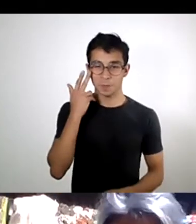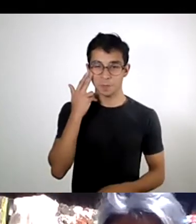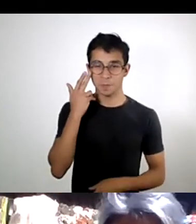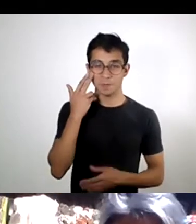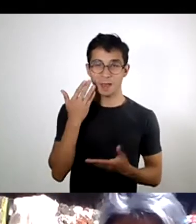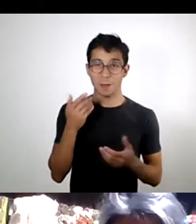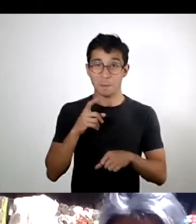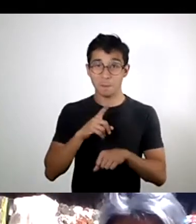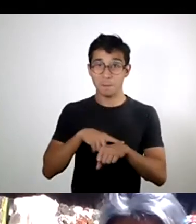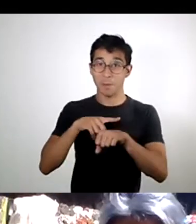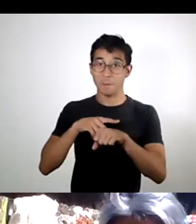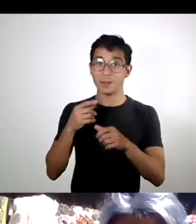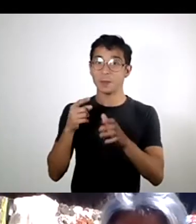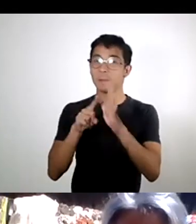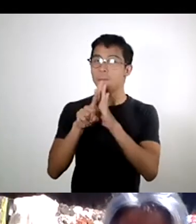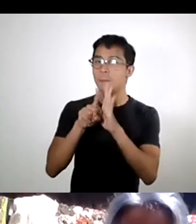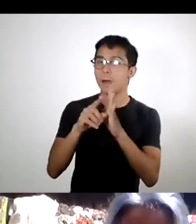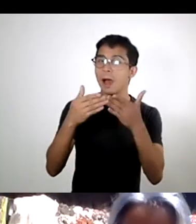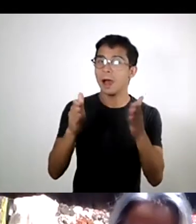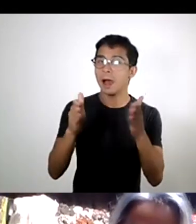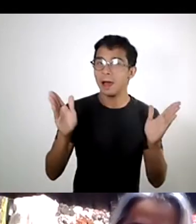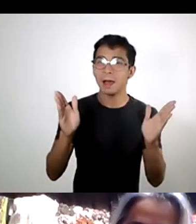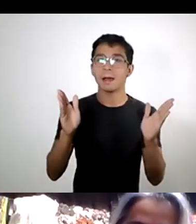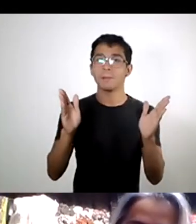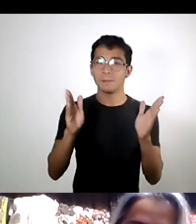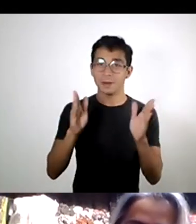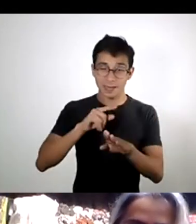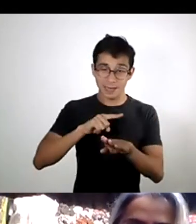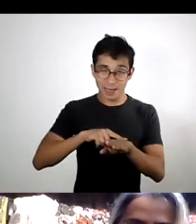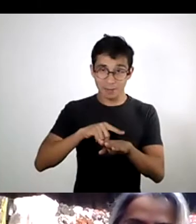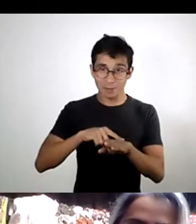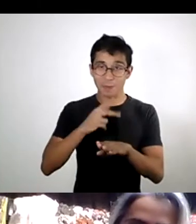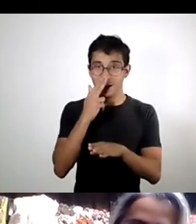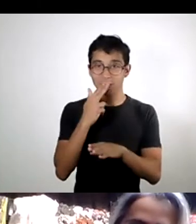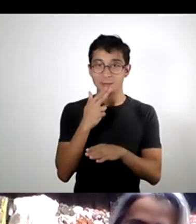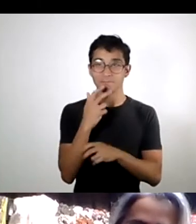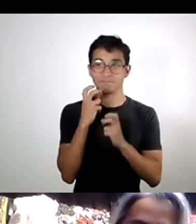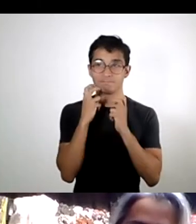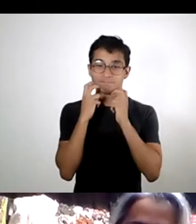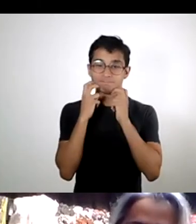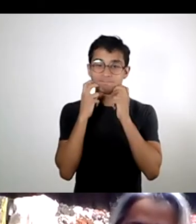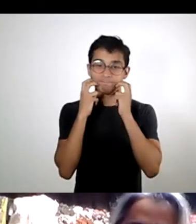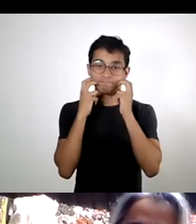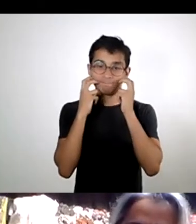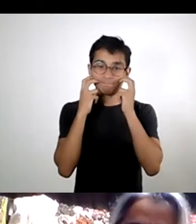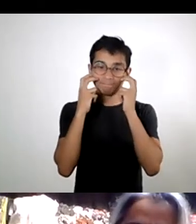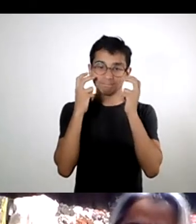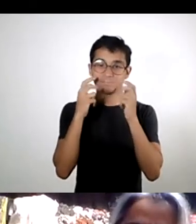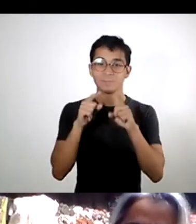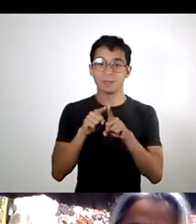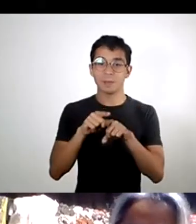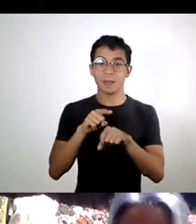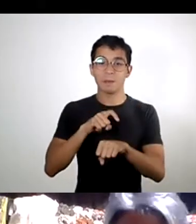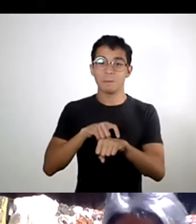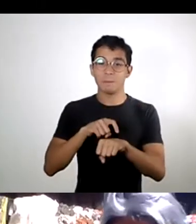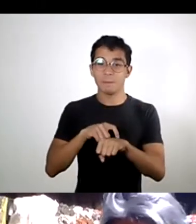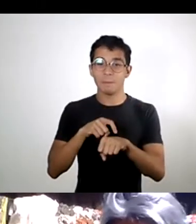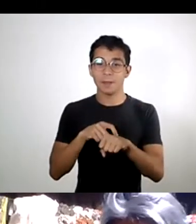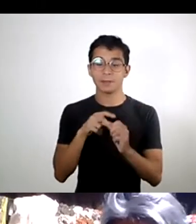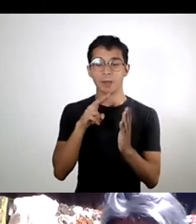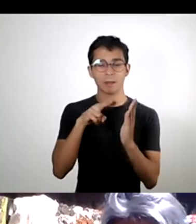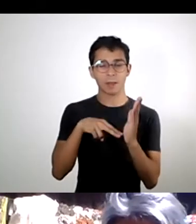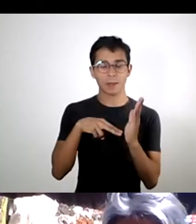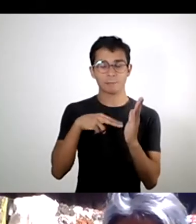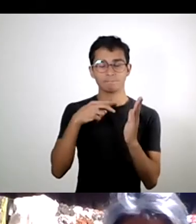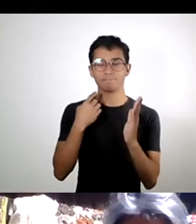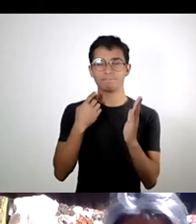faz essa atividade de leitura, tem um momento de introspecção, porque é leitura, né, gente? Leitura é um outro tema. Então, a gente